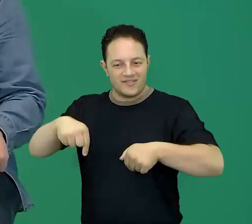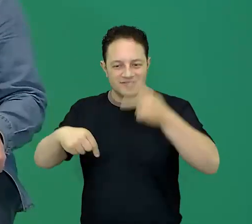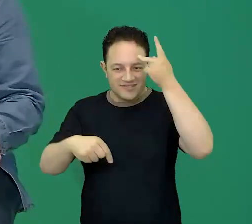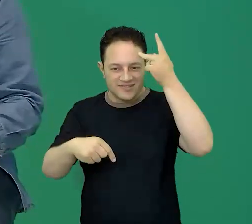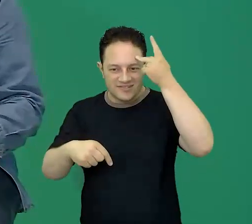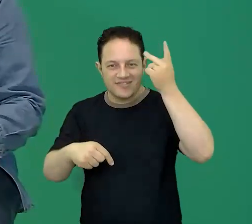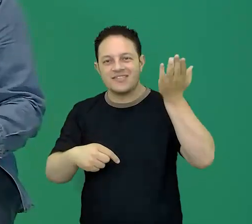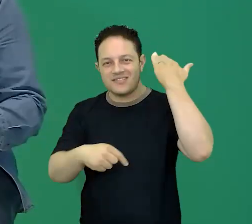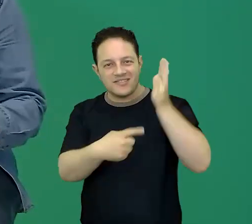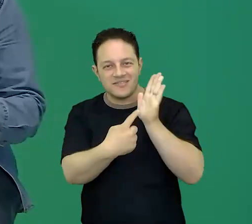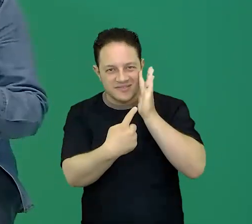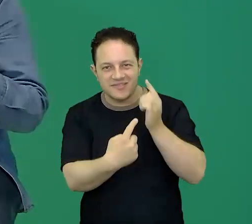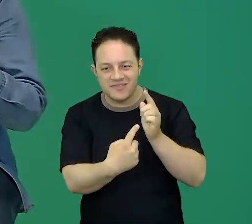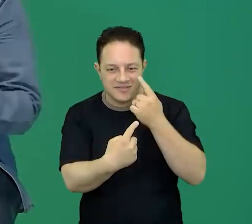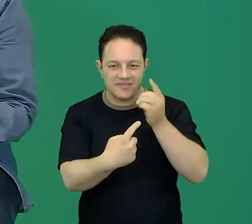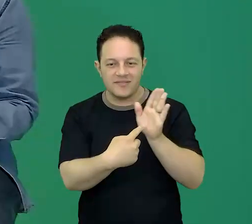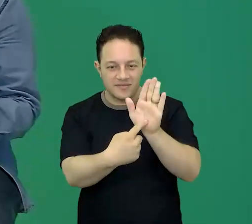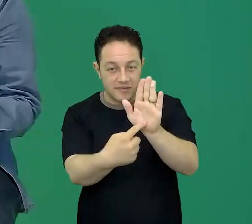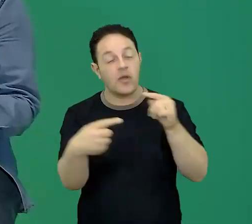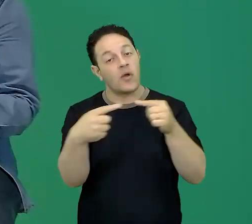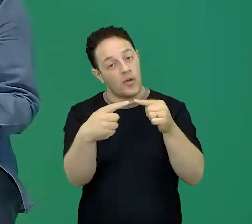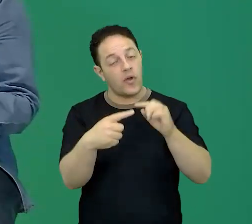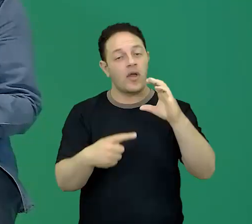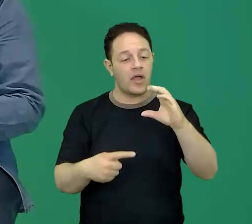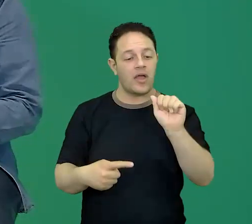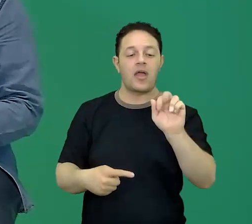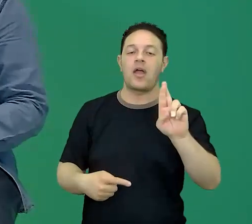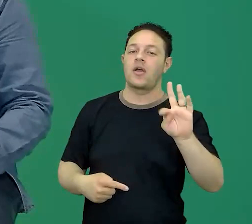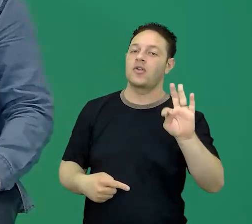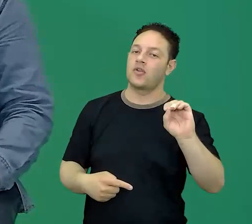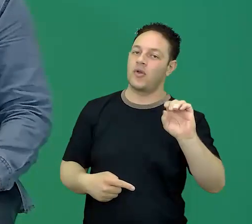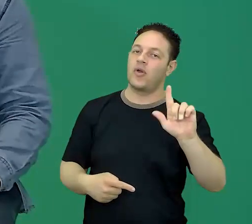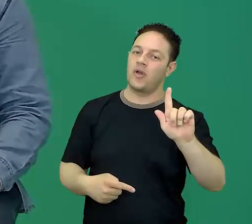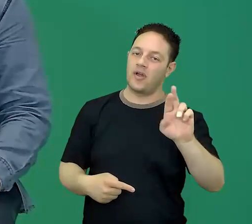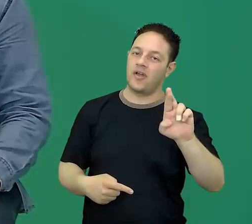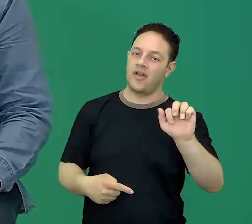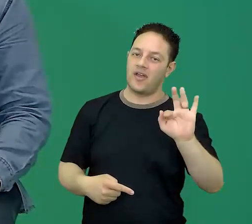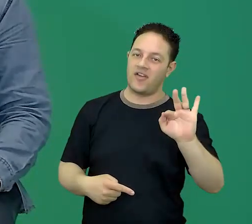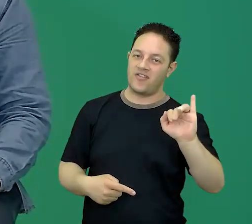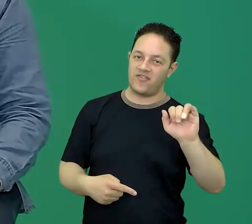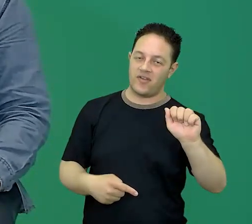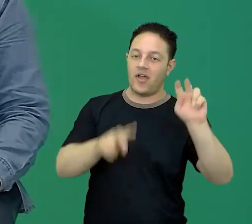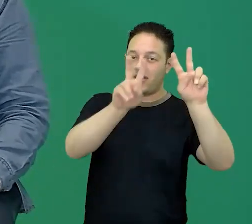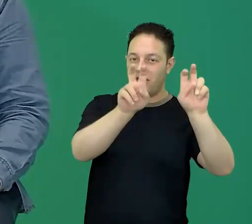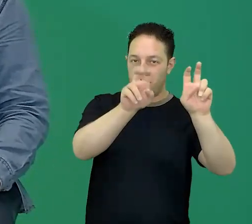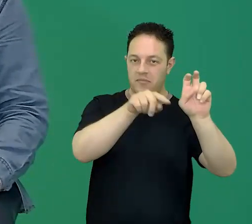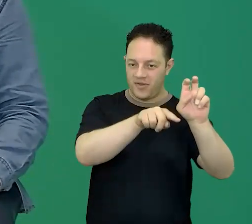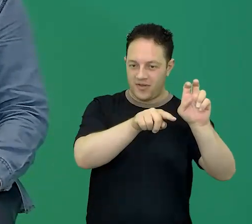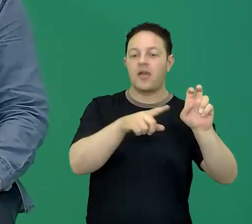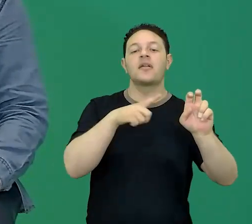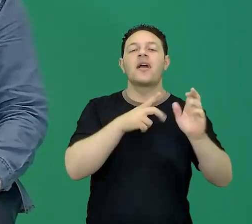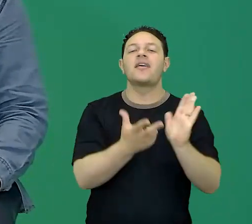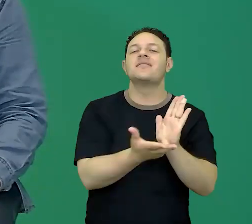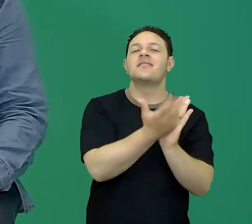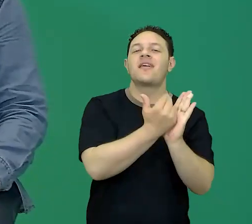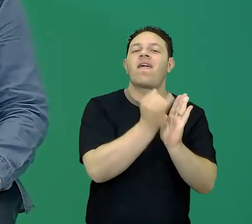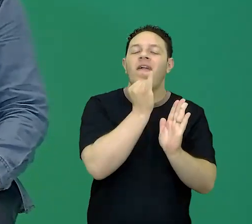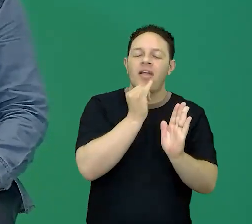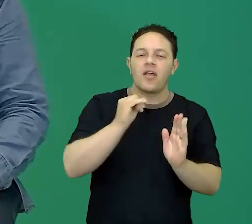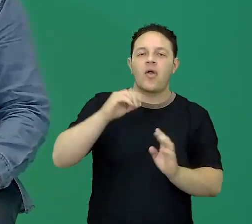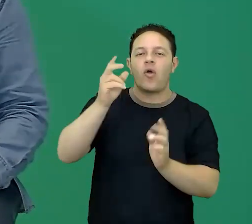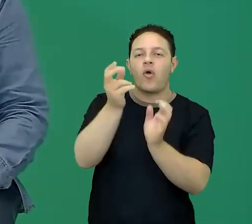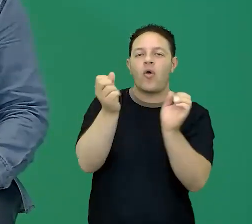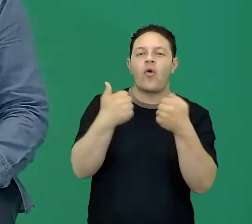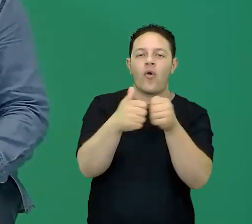no estado de São Paulo. Então, isso é cartografia temática e a gente tem lá o desenho do ônibus,